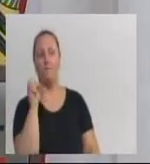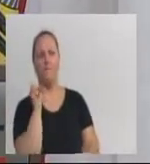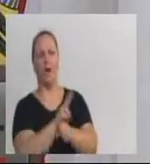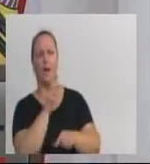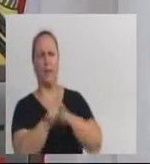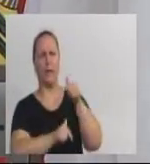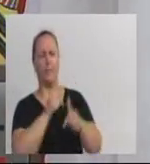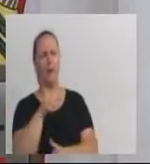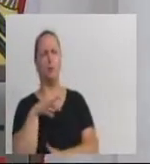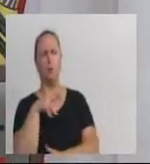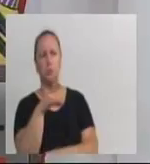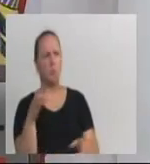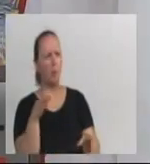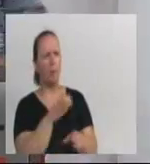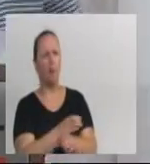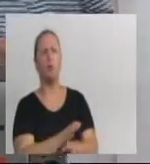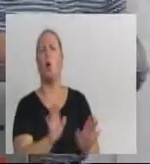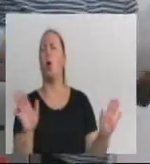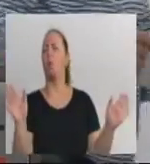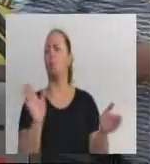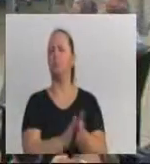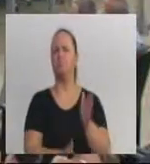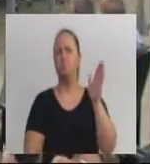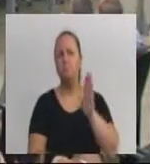escola. Obrigado, senhores vereadores.